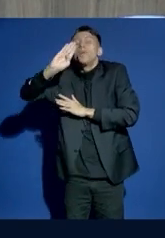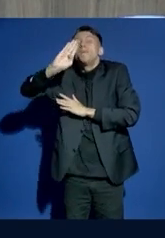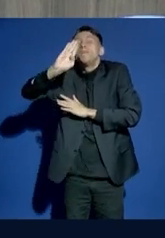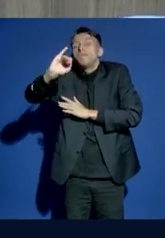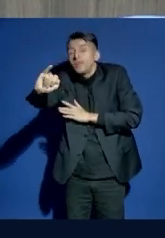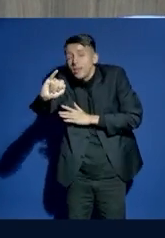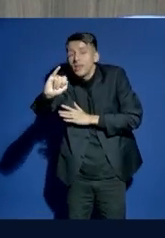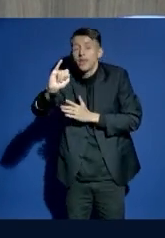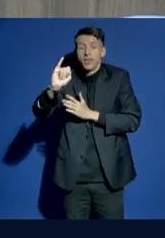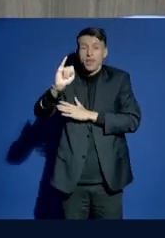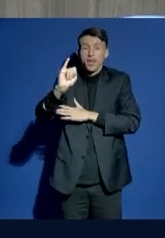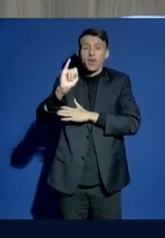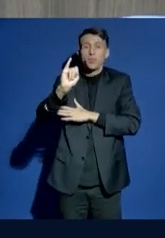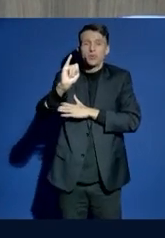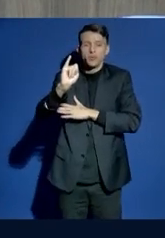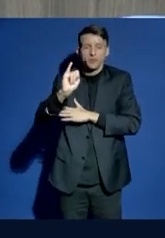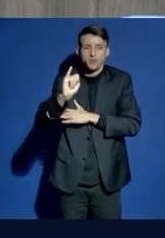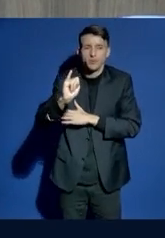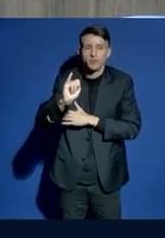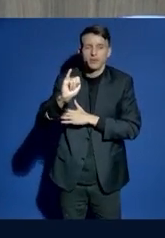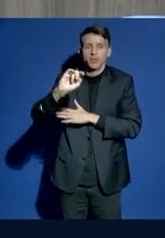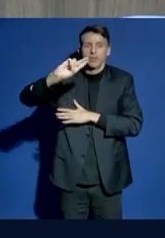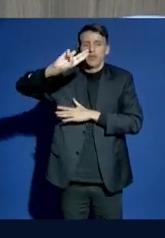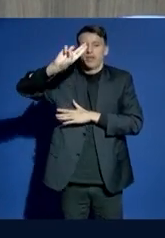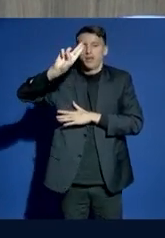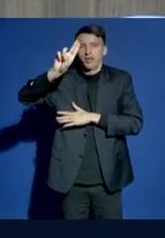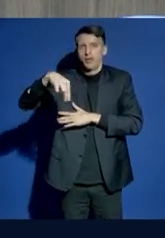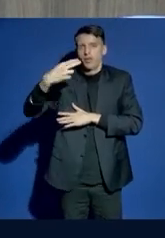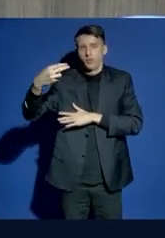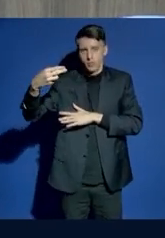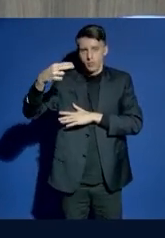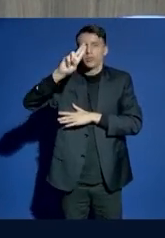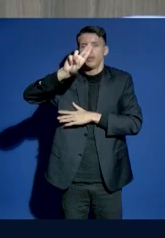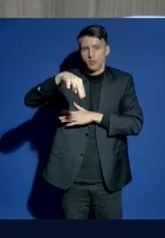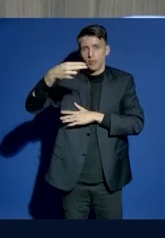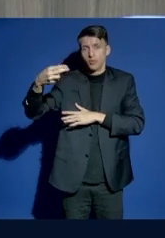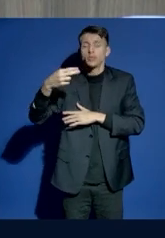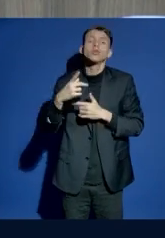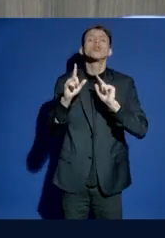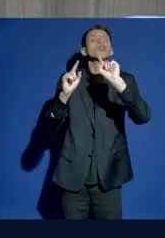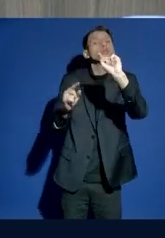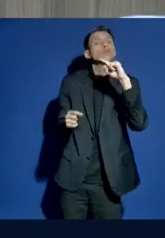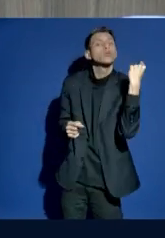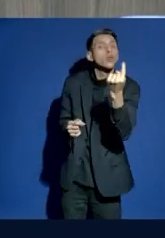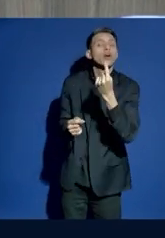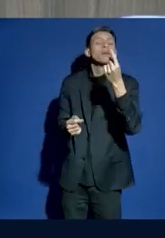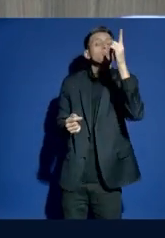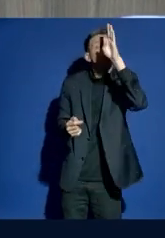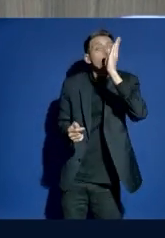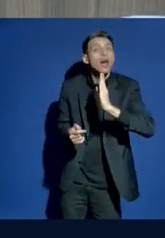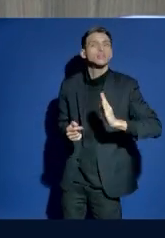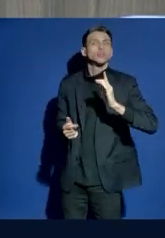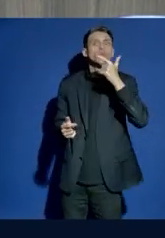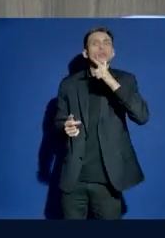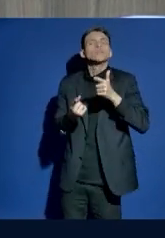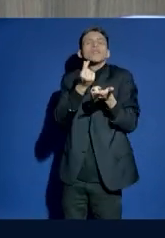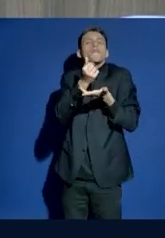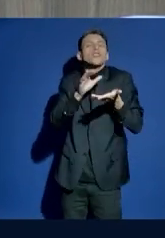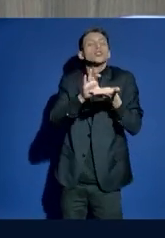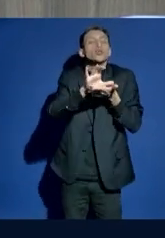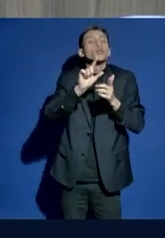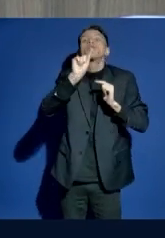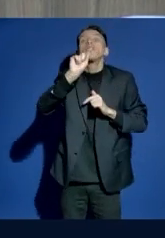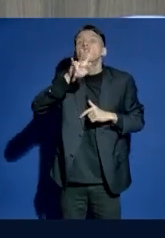de euros para fazer transição energética. Né? Quanto nós, Brasil, vamos apostar? O que, que a gente vai